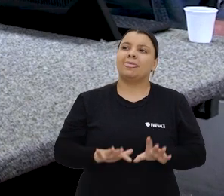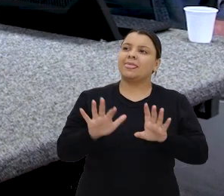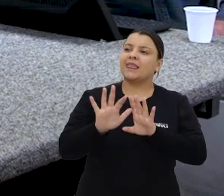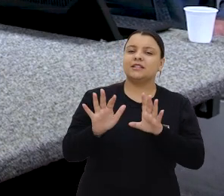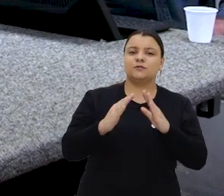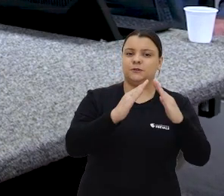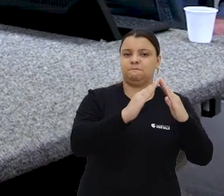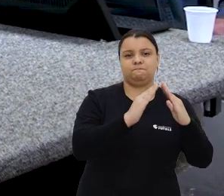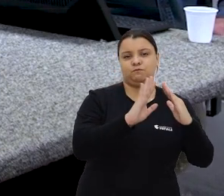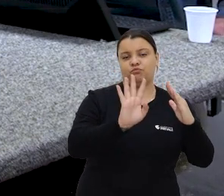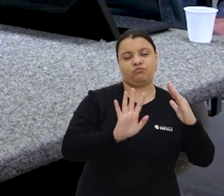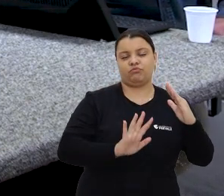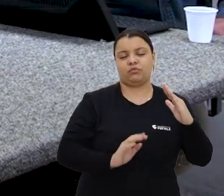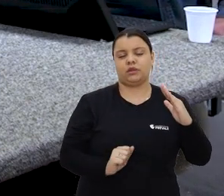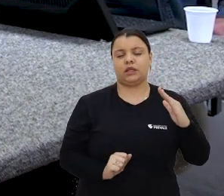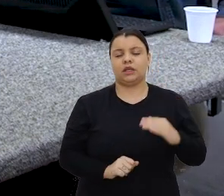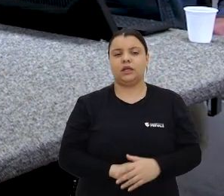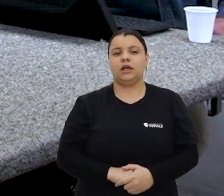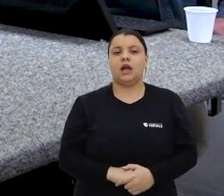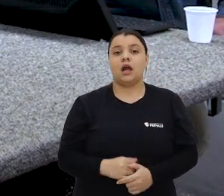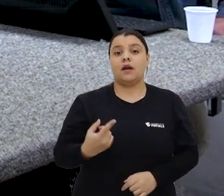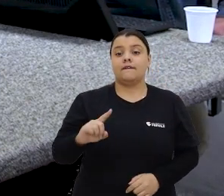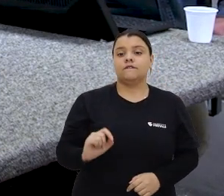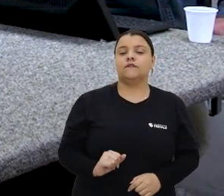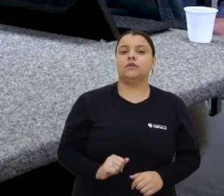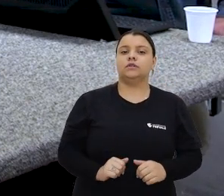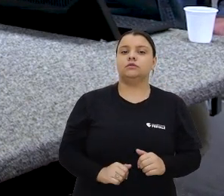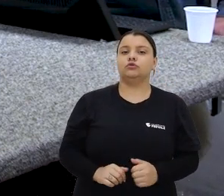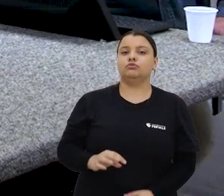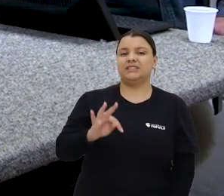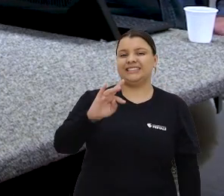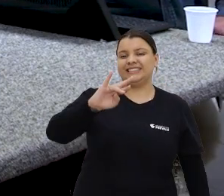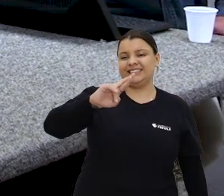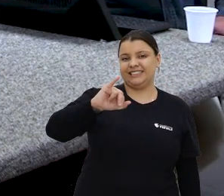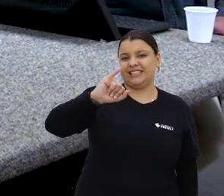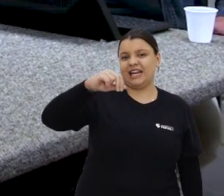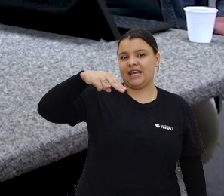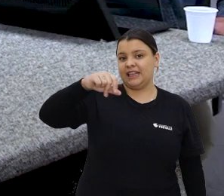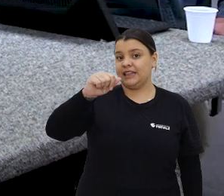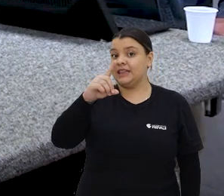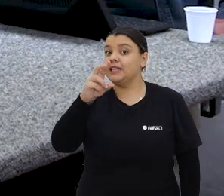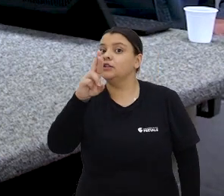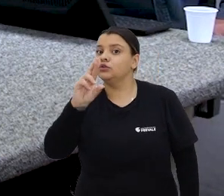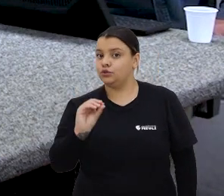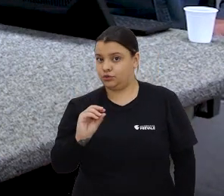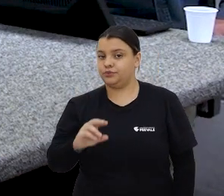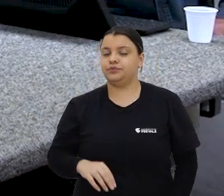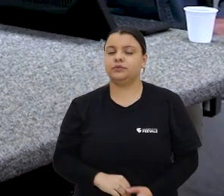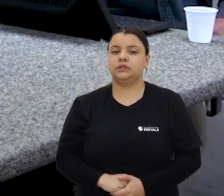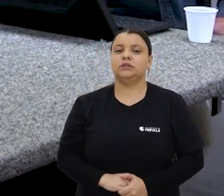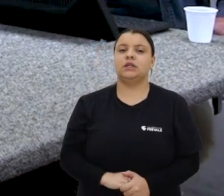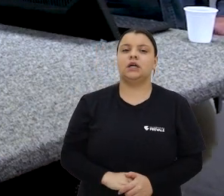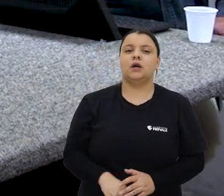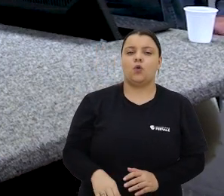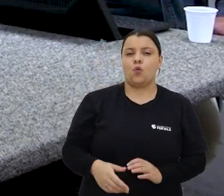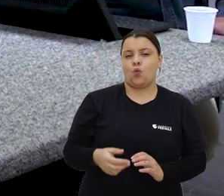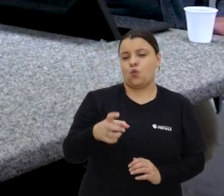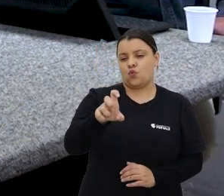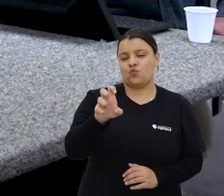e torcedores de Caxias do Sul, foi com um treinador de uma equipe do Encantado, Danilo Miora, irmão do Casimiro Miora, um ex-jogador de